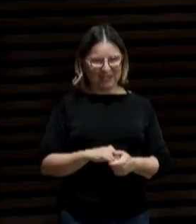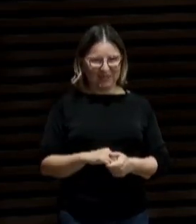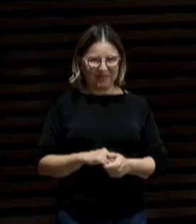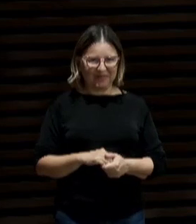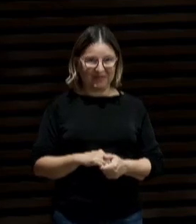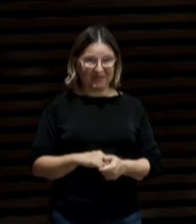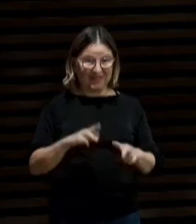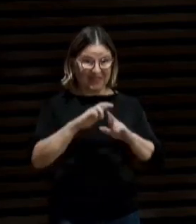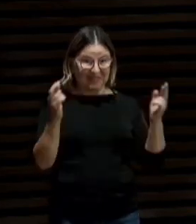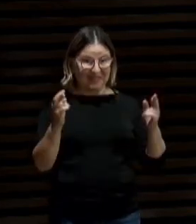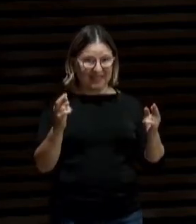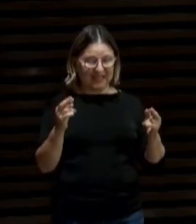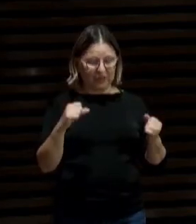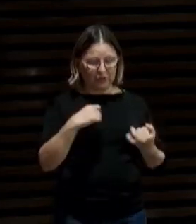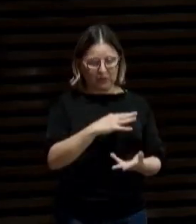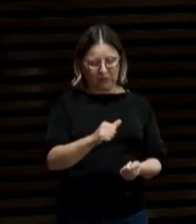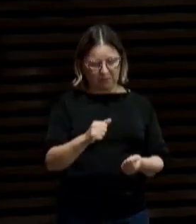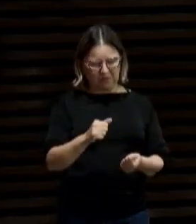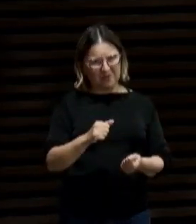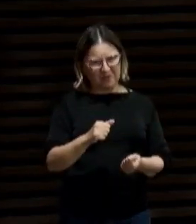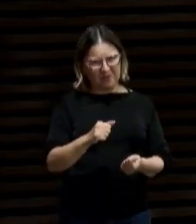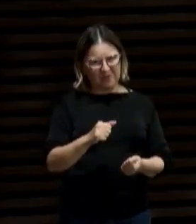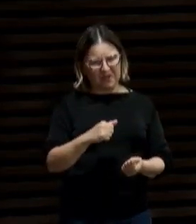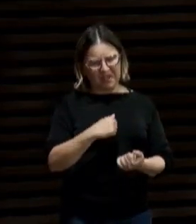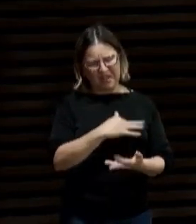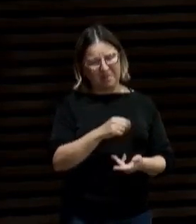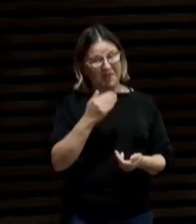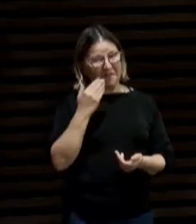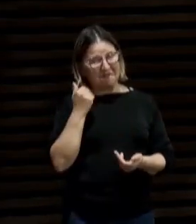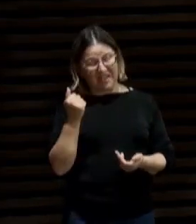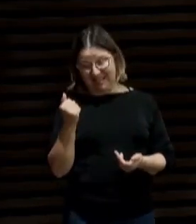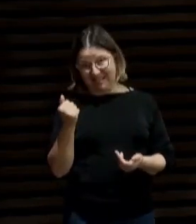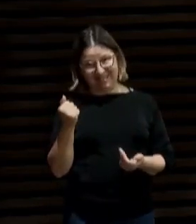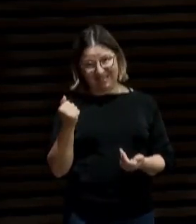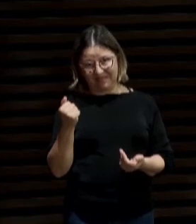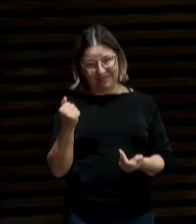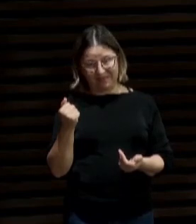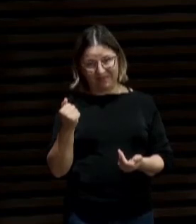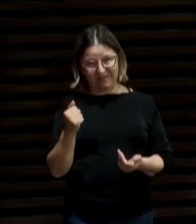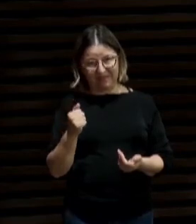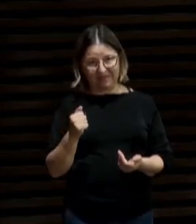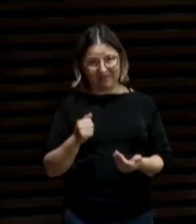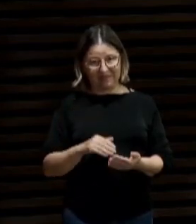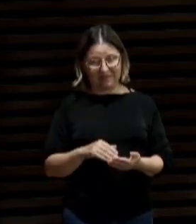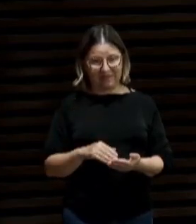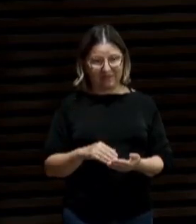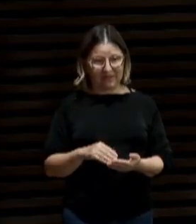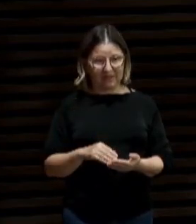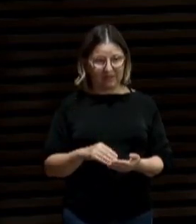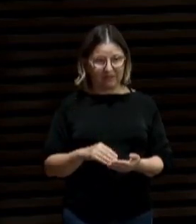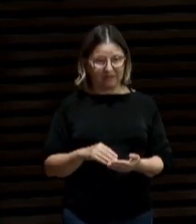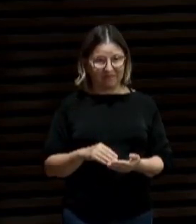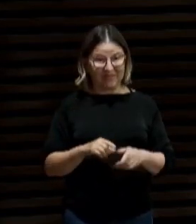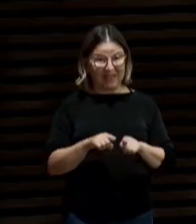A esperança do mundo é um mundo melhor. O novo normal. Vamos reinventar o amanhã. A